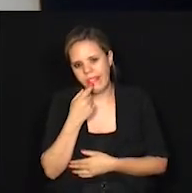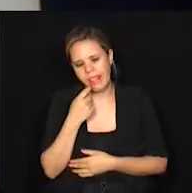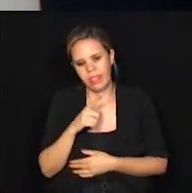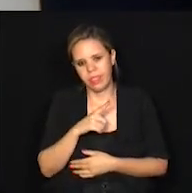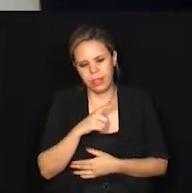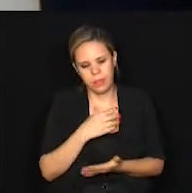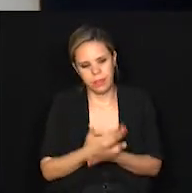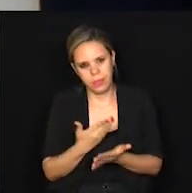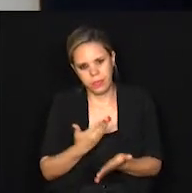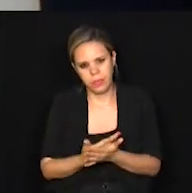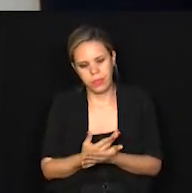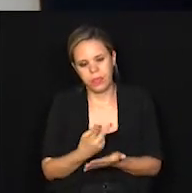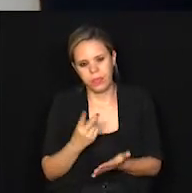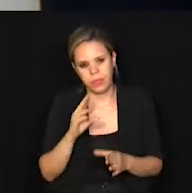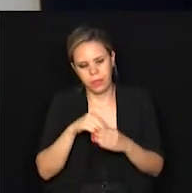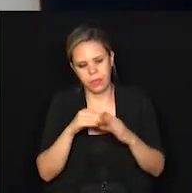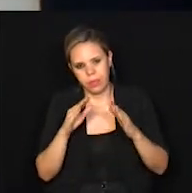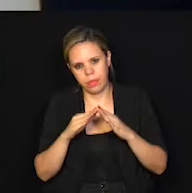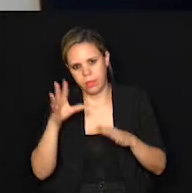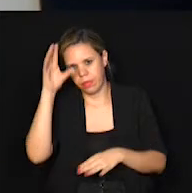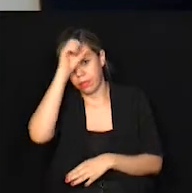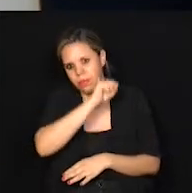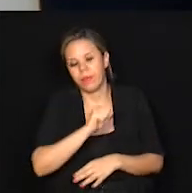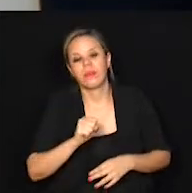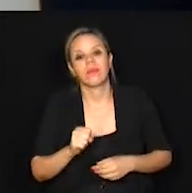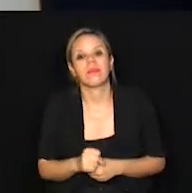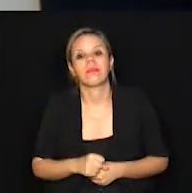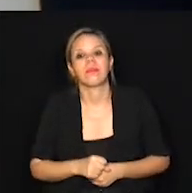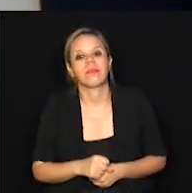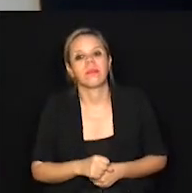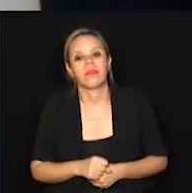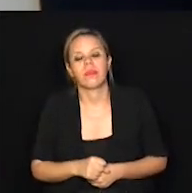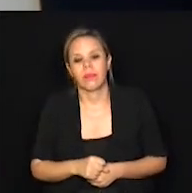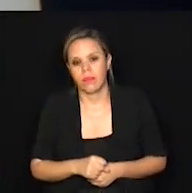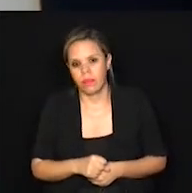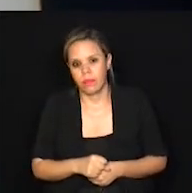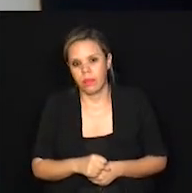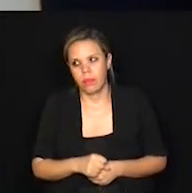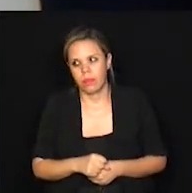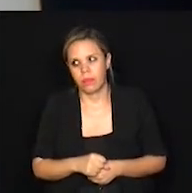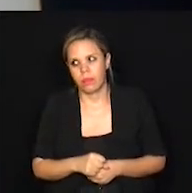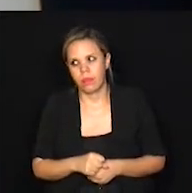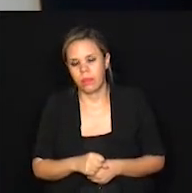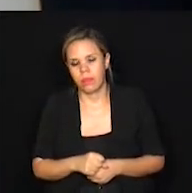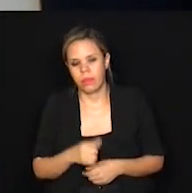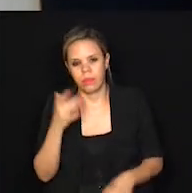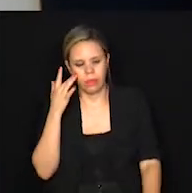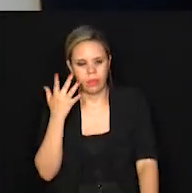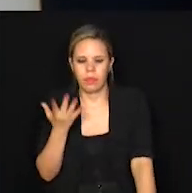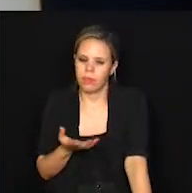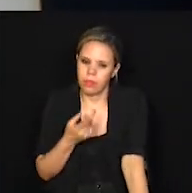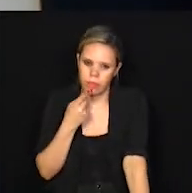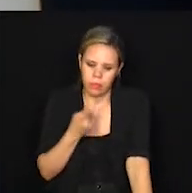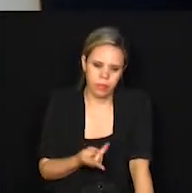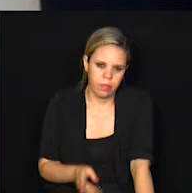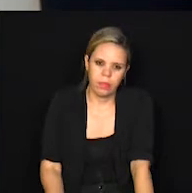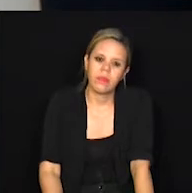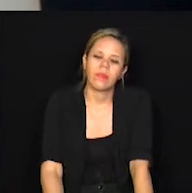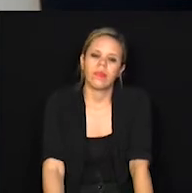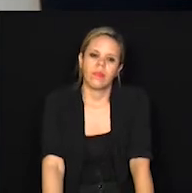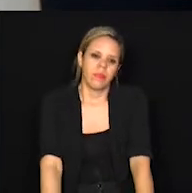nós podemos nos espelhar e que eu gostaria de deixar registrado aqui para que o prefeito